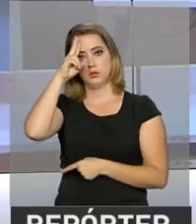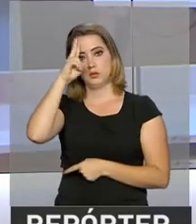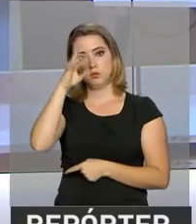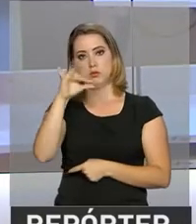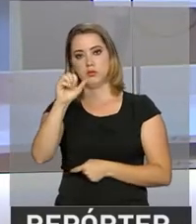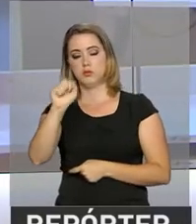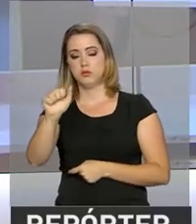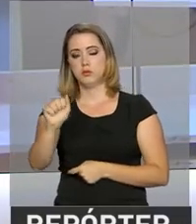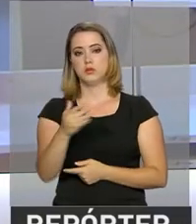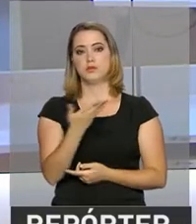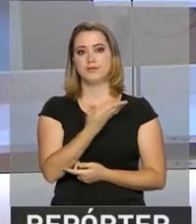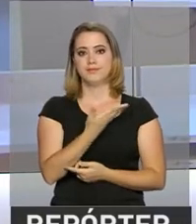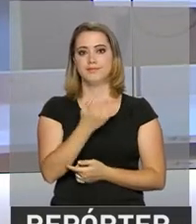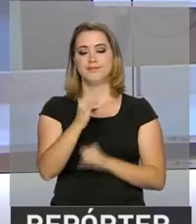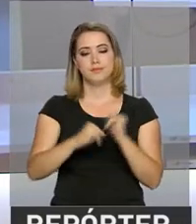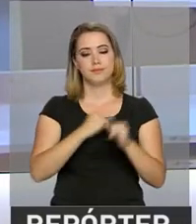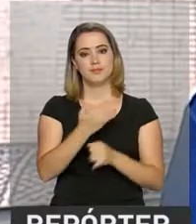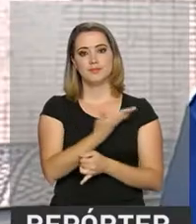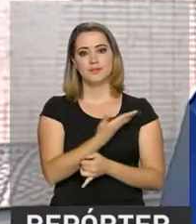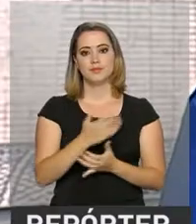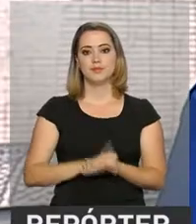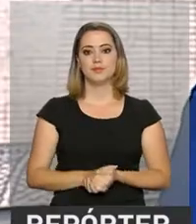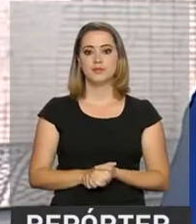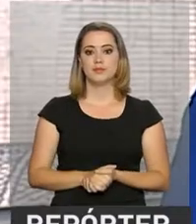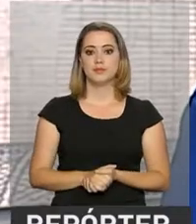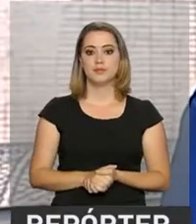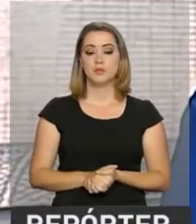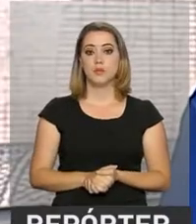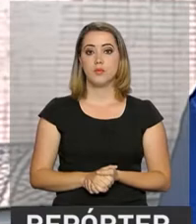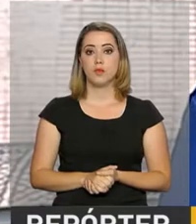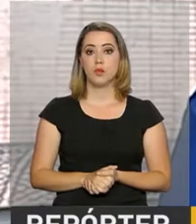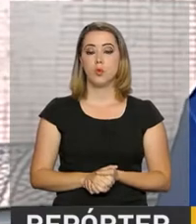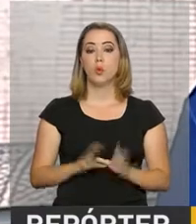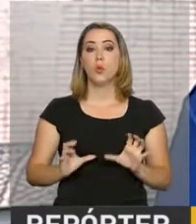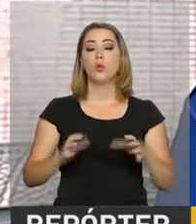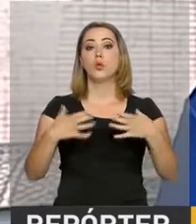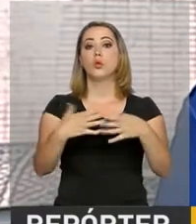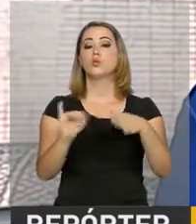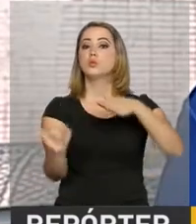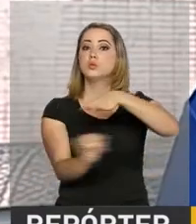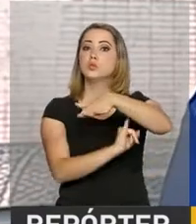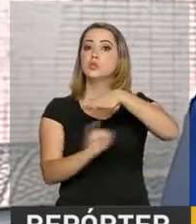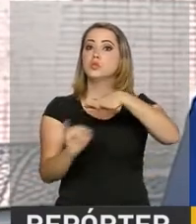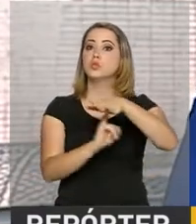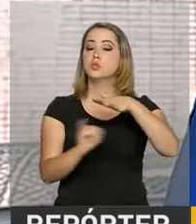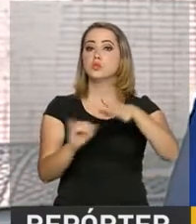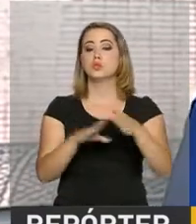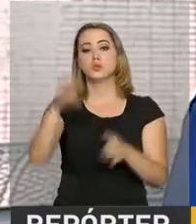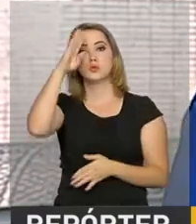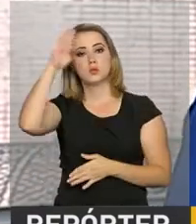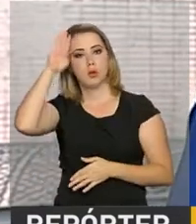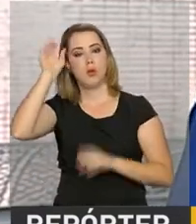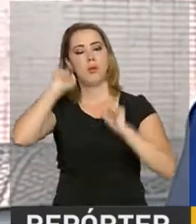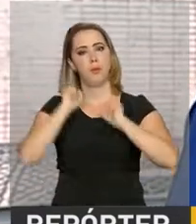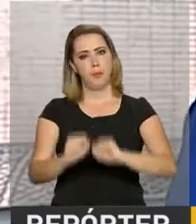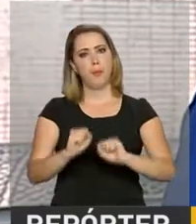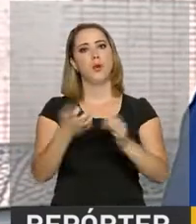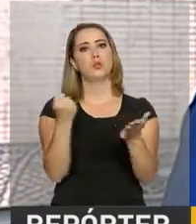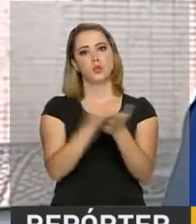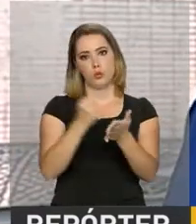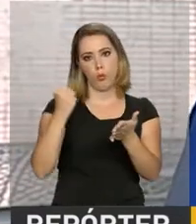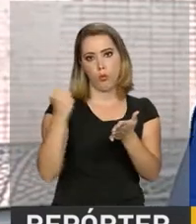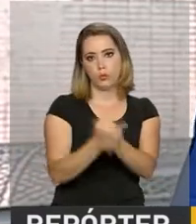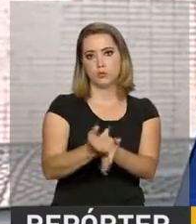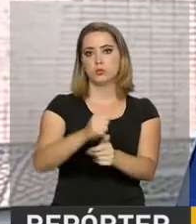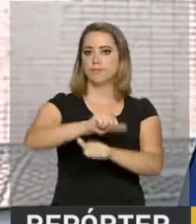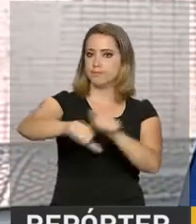Dias tem as informações. As instituições de ensino superior vão poder começar os processos de renovação do FIES